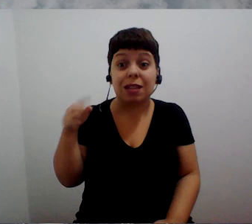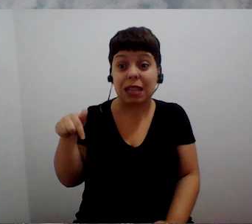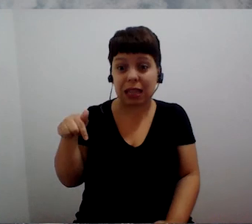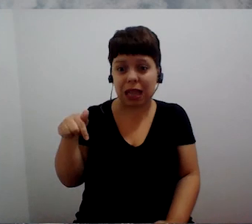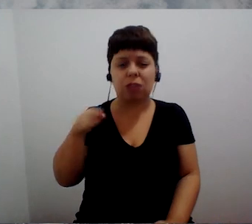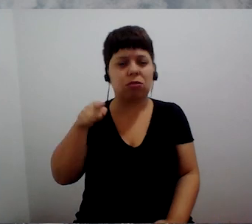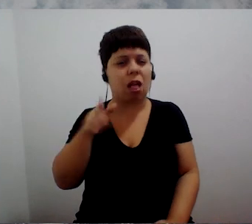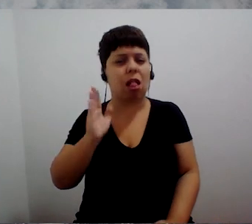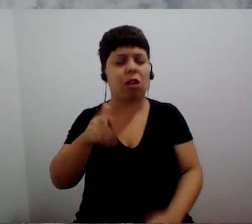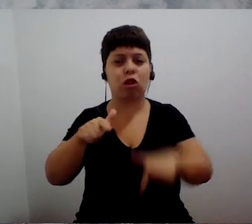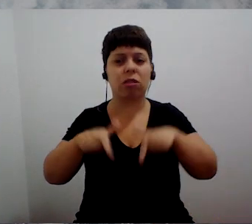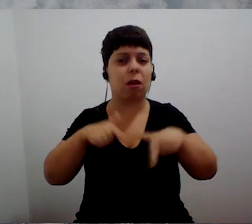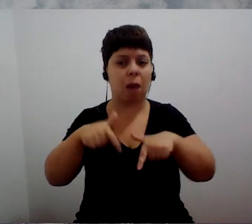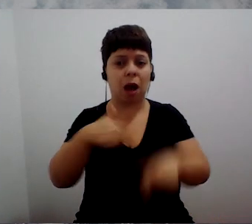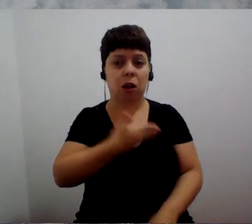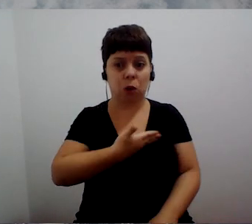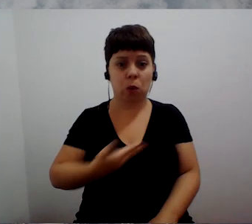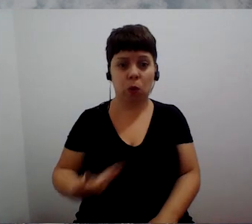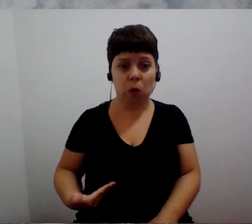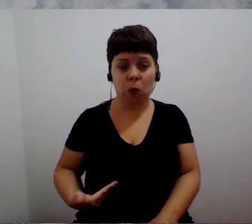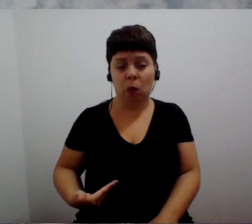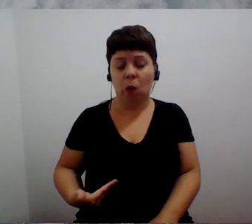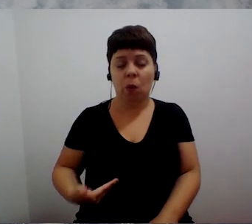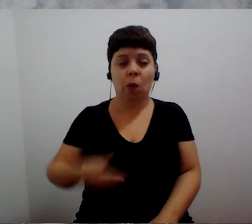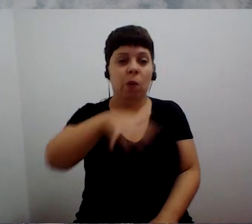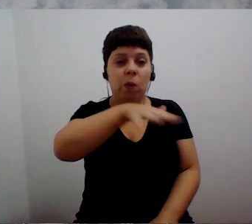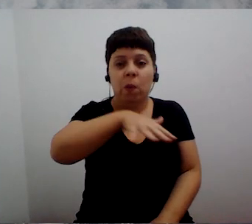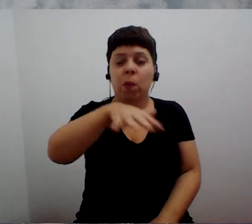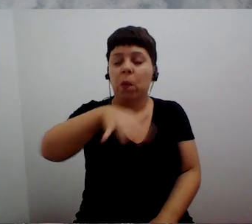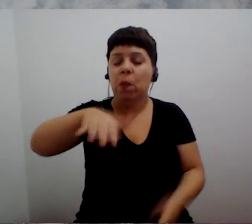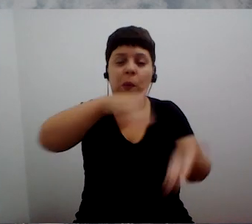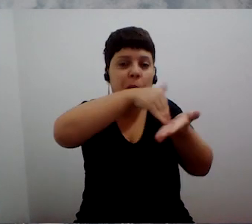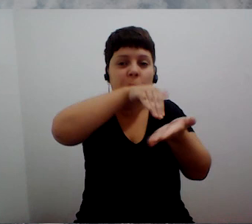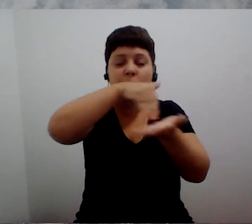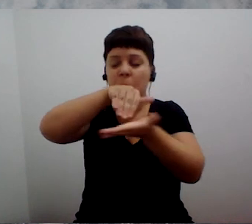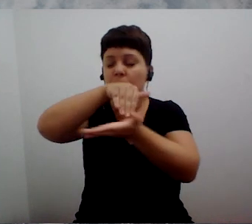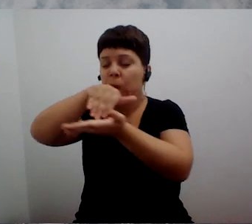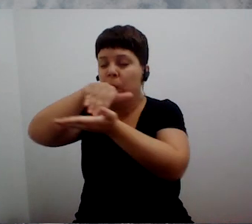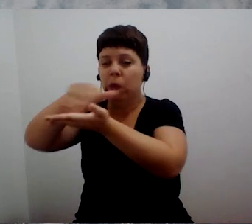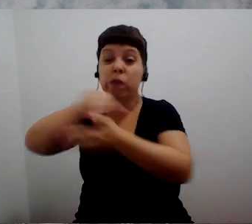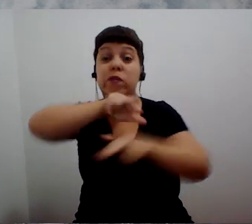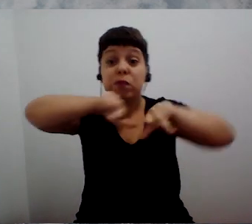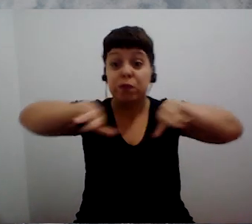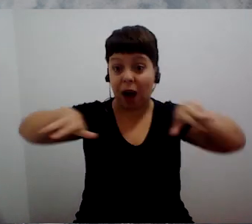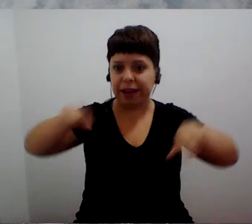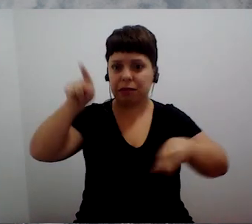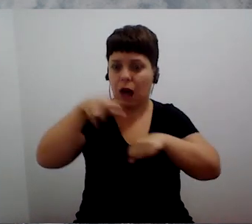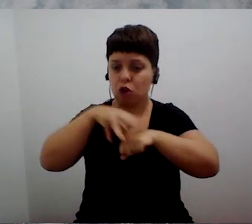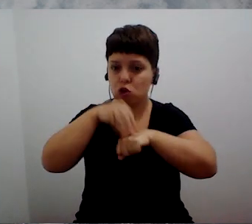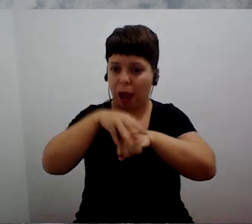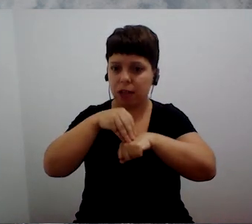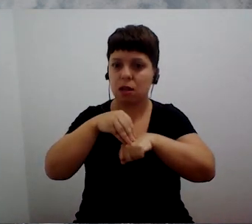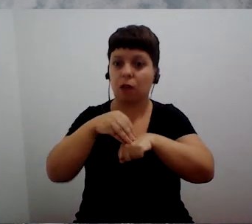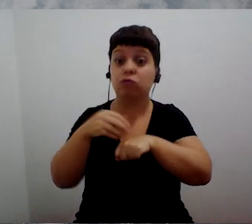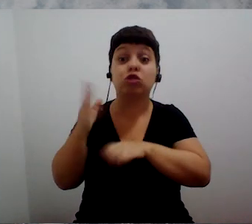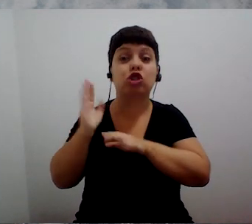no governo, em vários escritórios, né, várias posições do governo sueco por 20